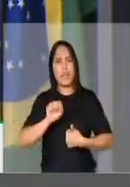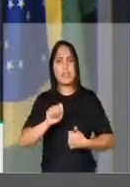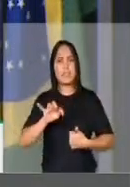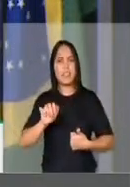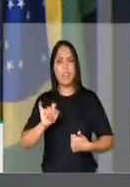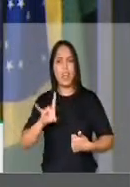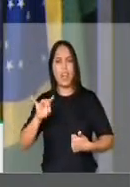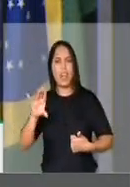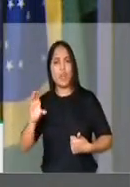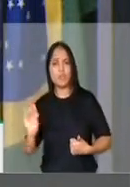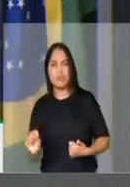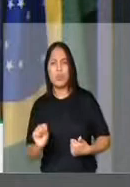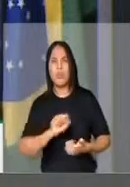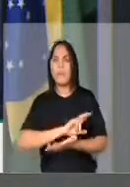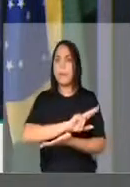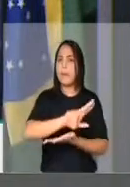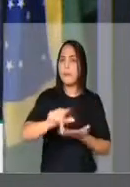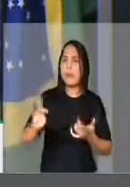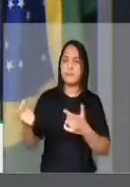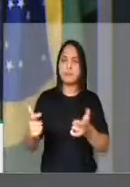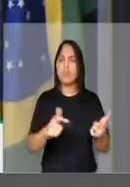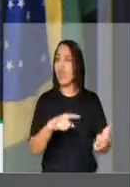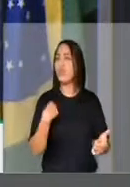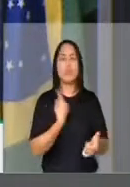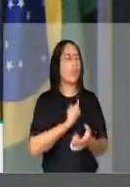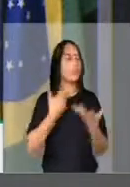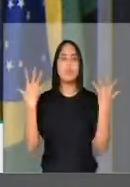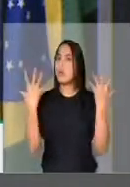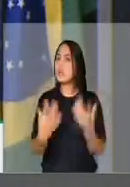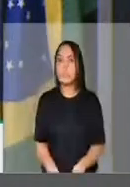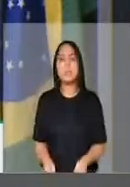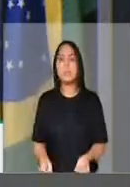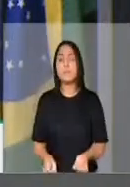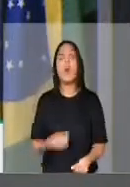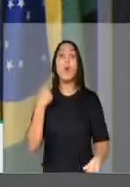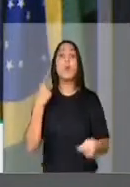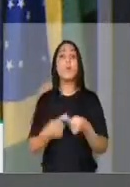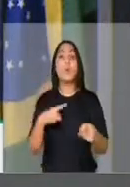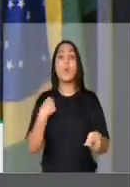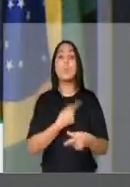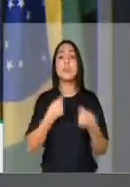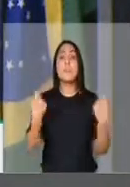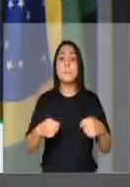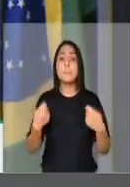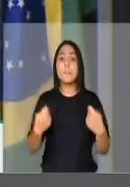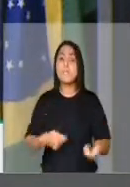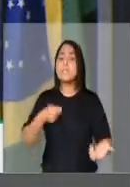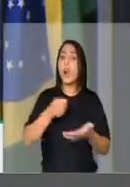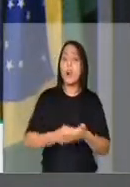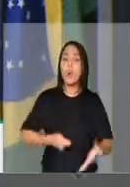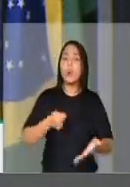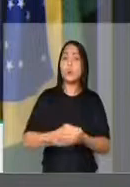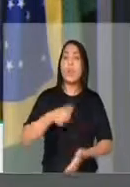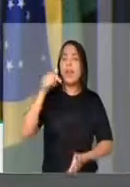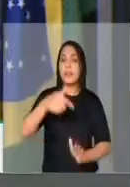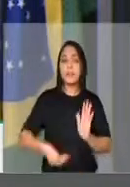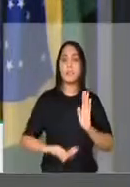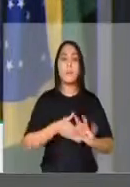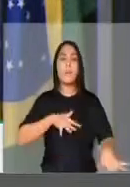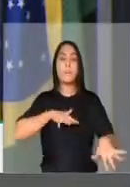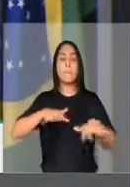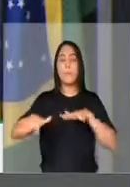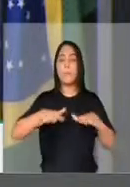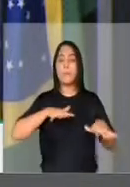retrocede nós não podemos permitir vamos trabalhar para viabilizar aqui na câmara federal um movimento